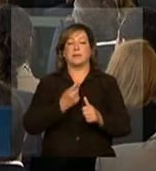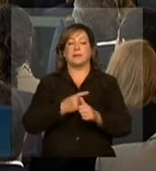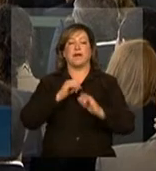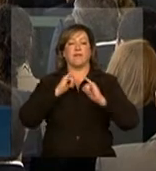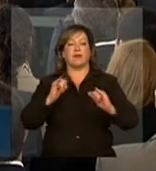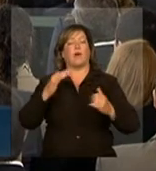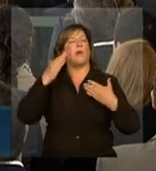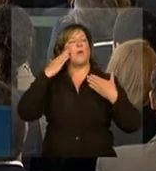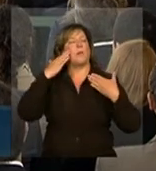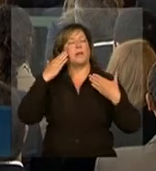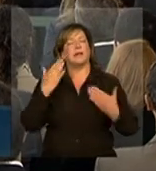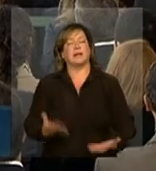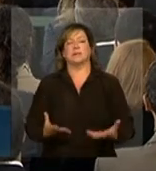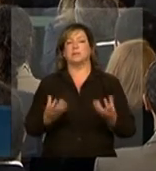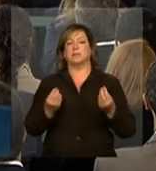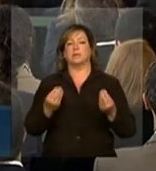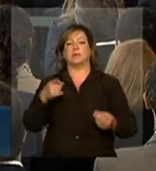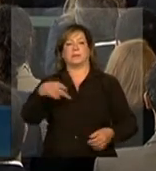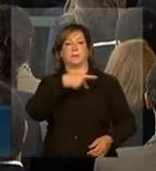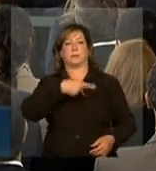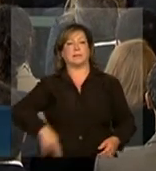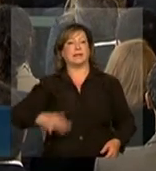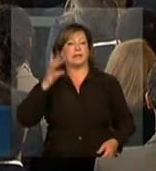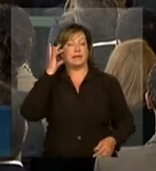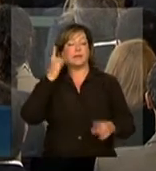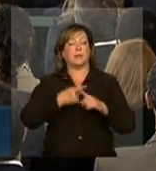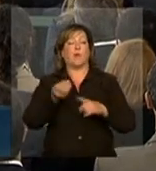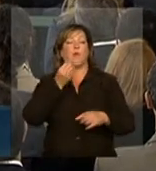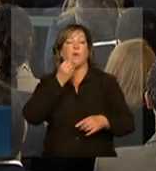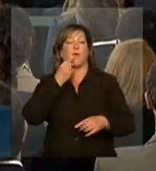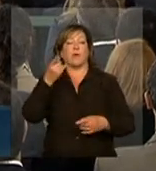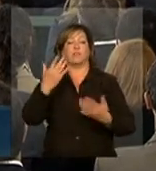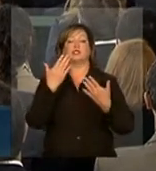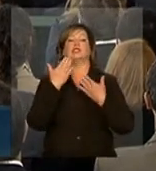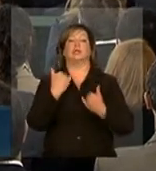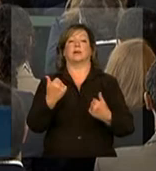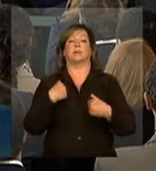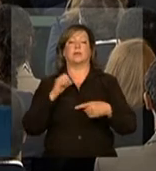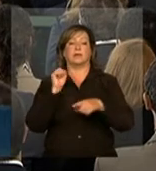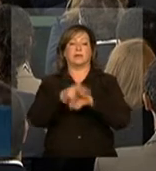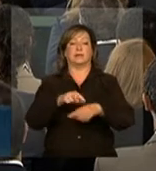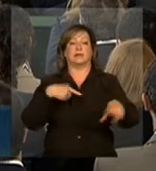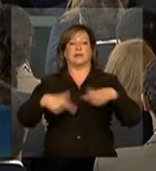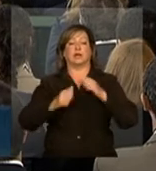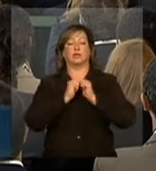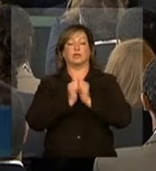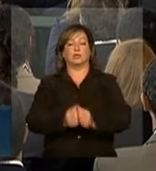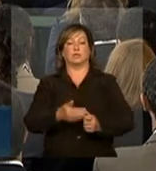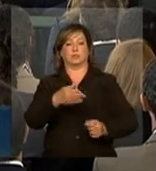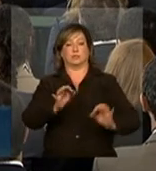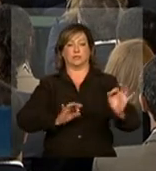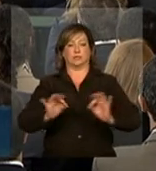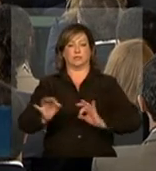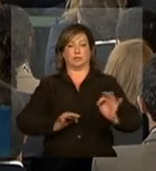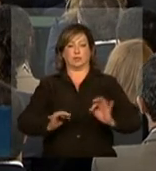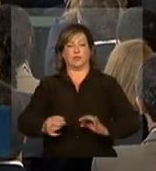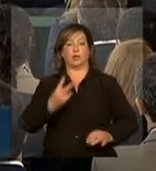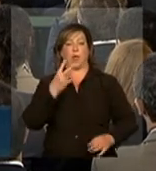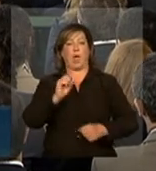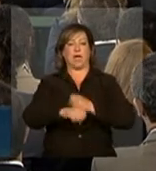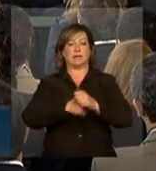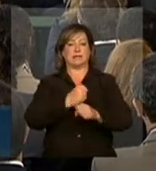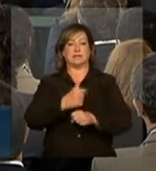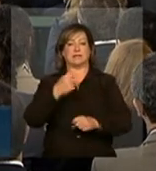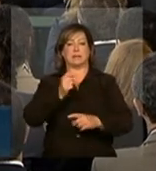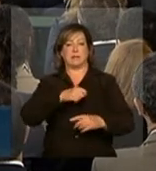obrigada à presidenta Dilma pela oportunidade de ter partilhado do seu comando nesses 2 anos e 7 meses de governo.